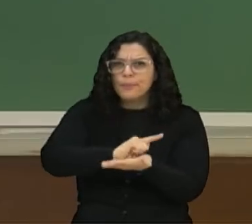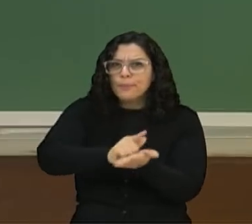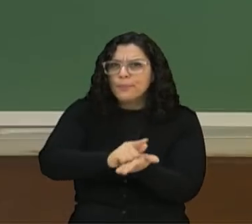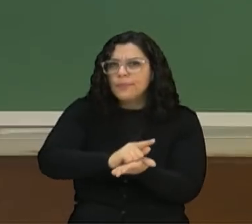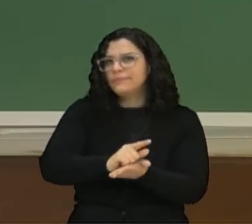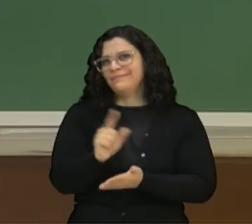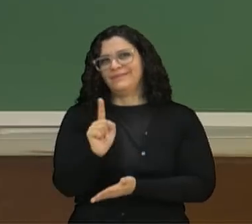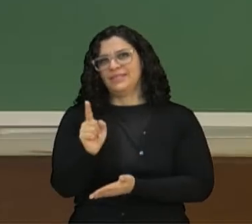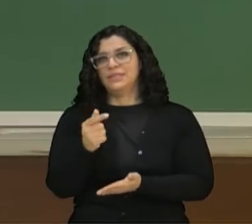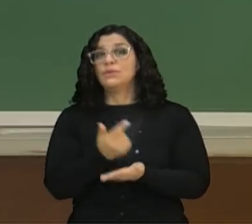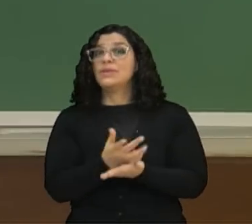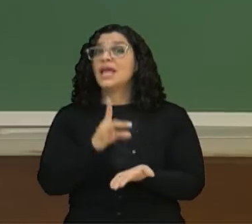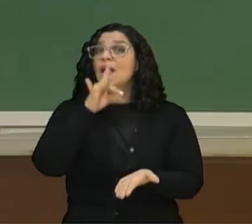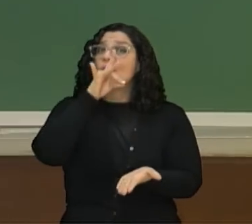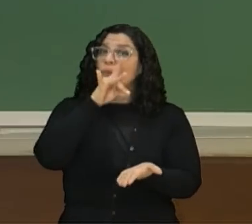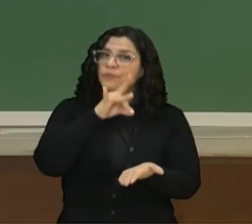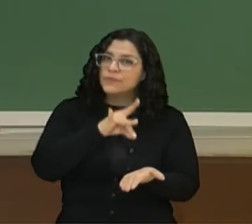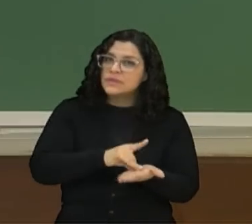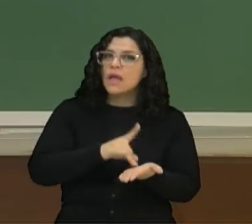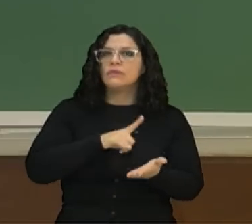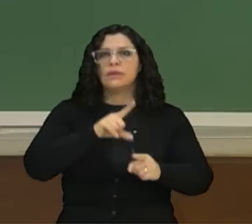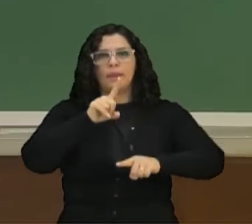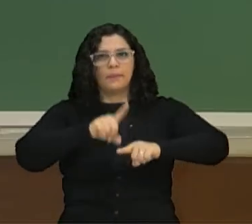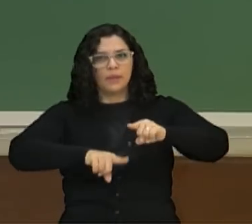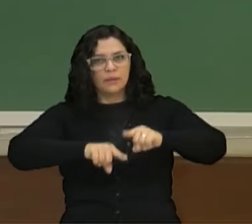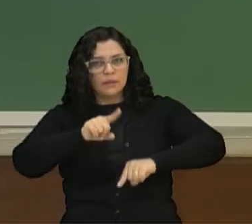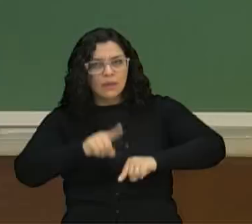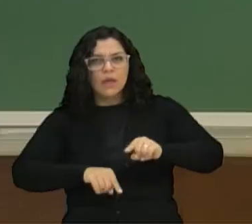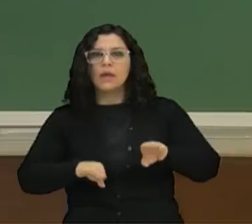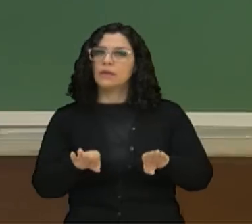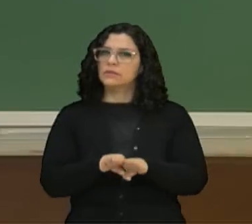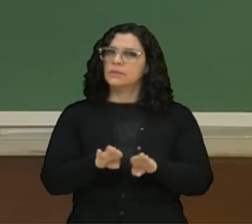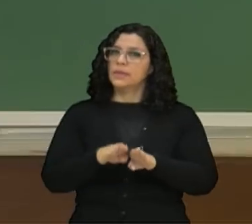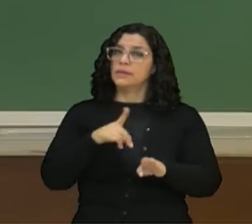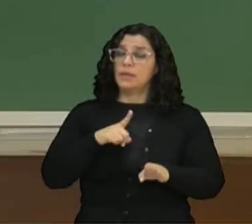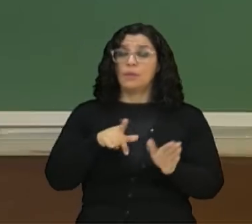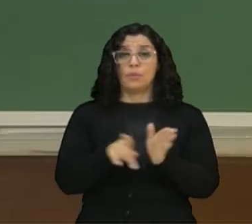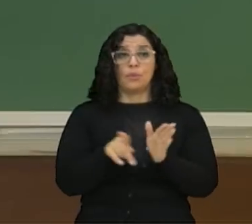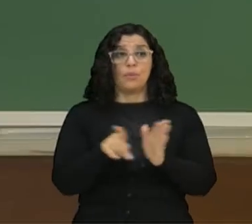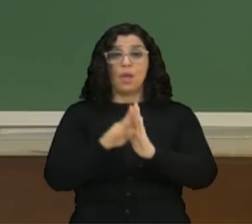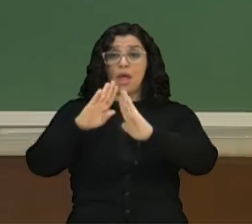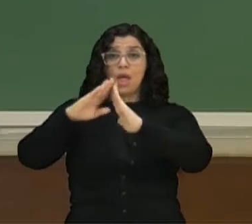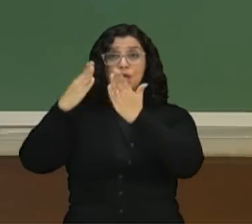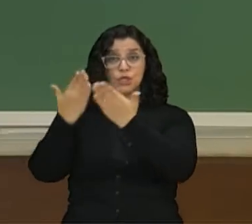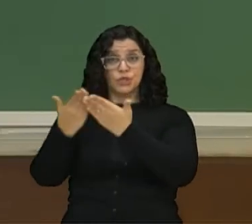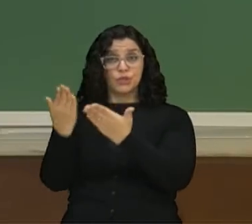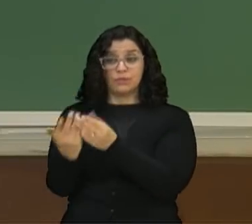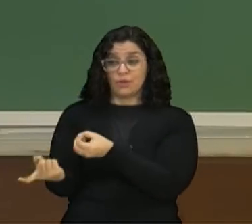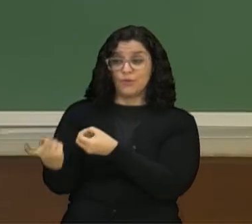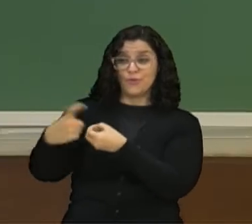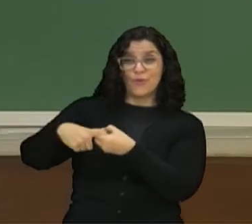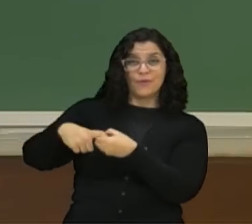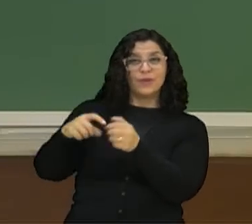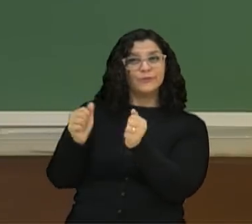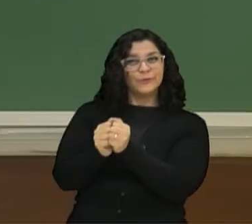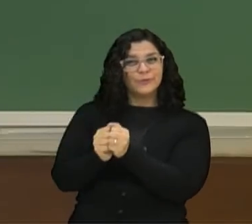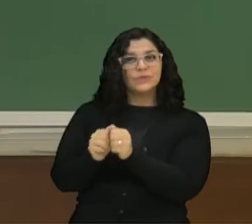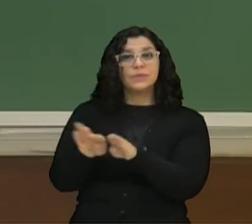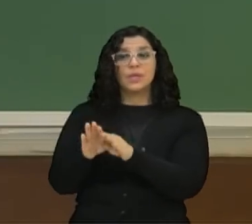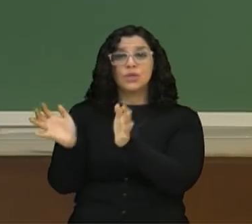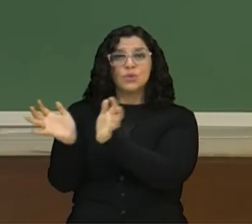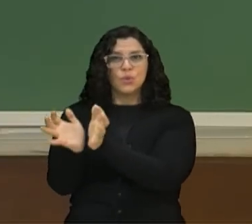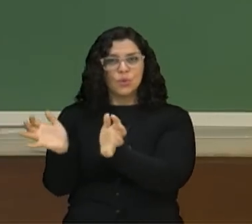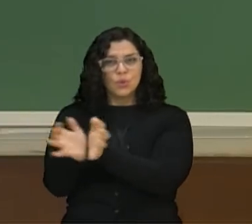competição oficial, onde existem esses materiais, né? Ou quando a escola faz um convênio, digamos assim, com uma